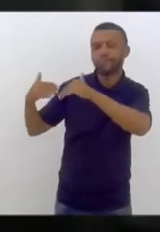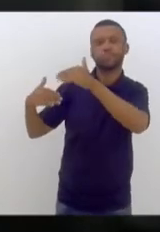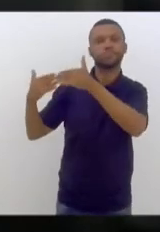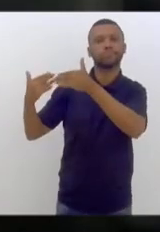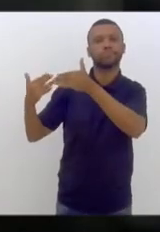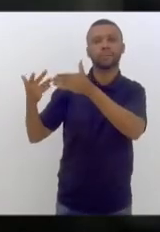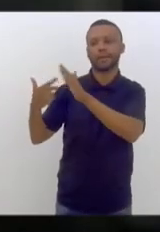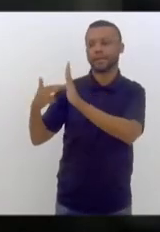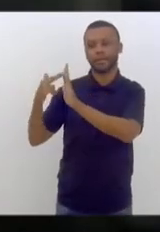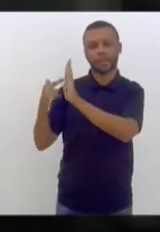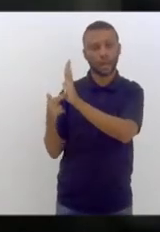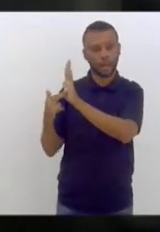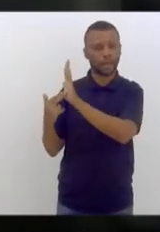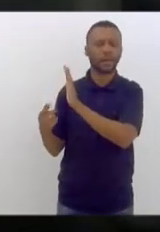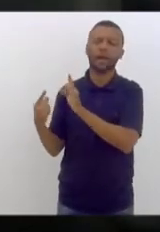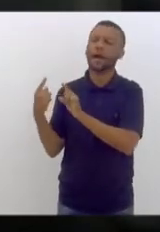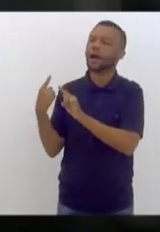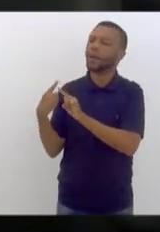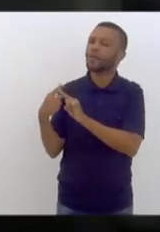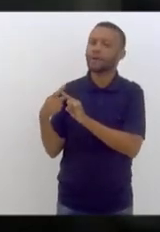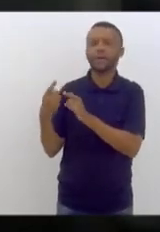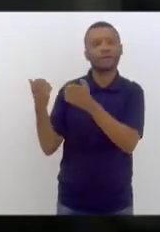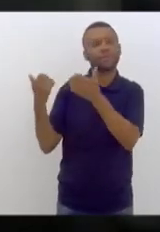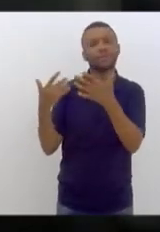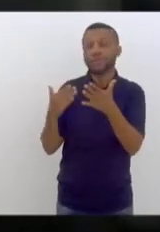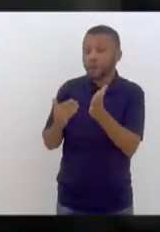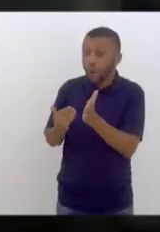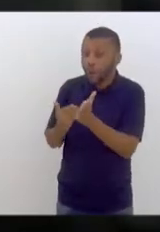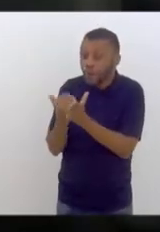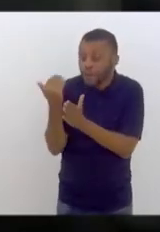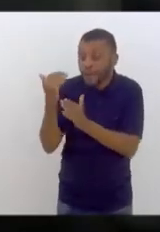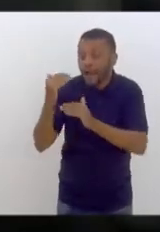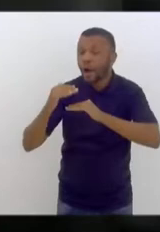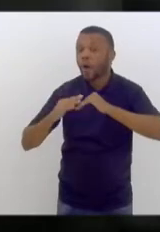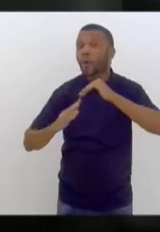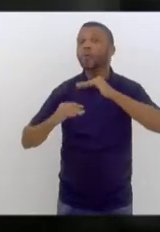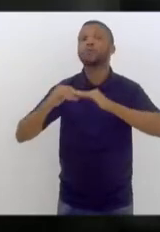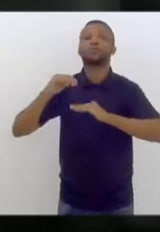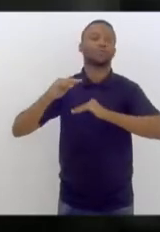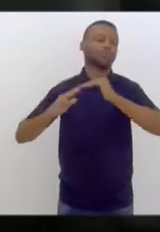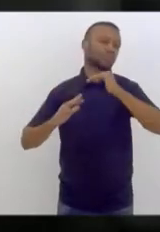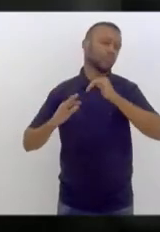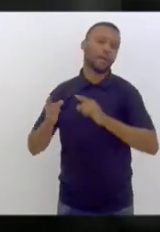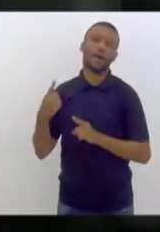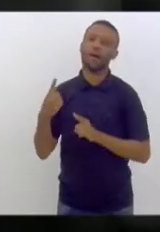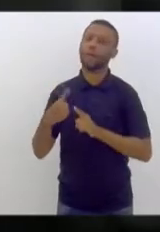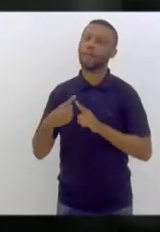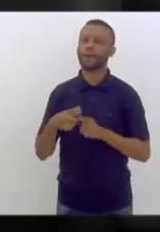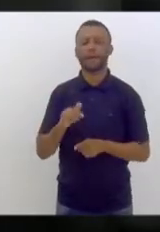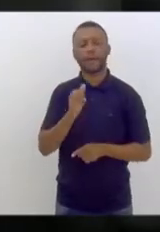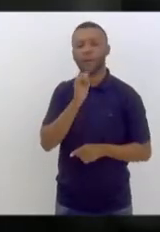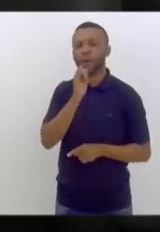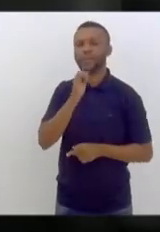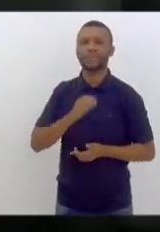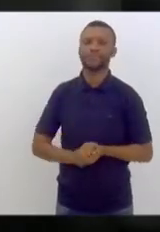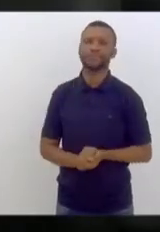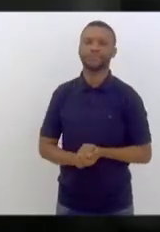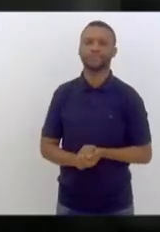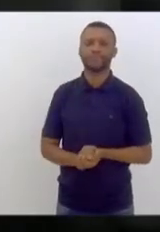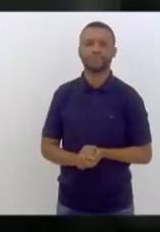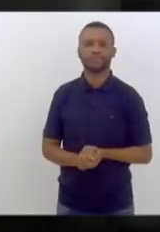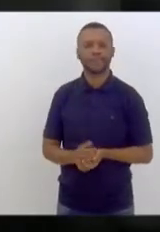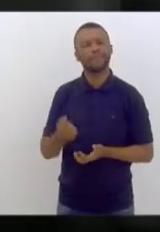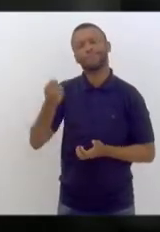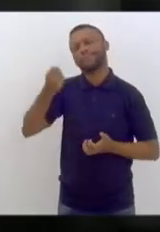esses critérios. Por que eu falo de começar a construir? Porque, por exemplo, muito se fala em provas,